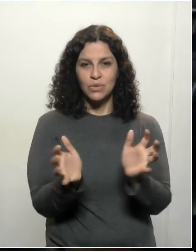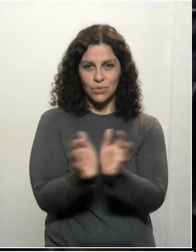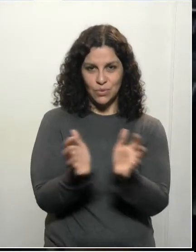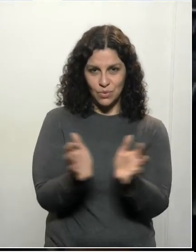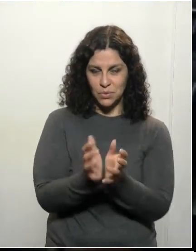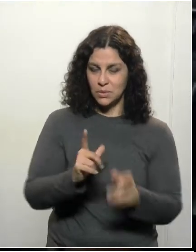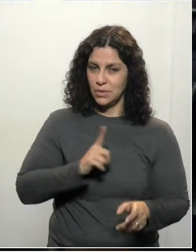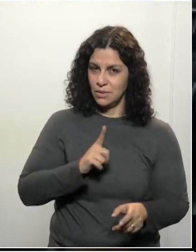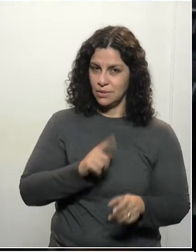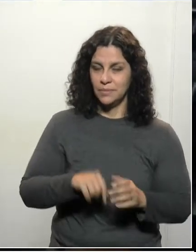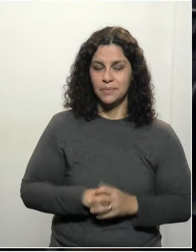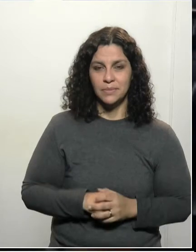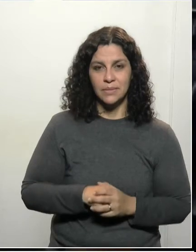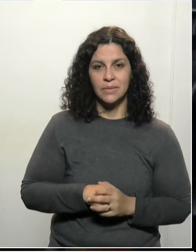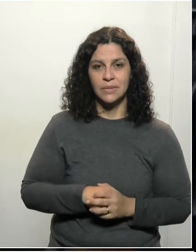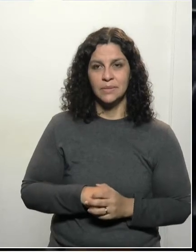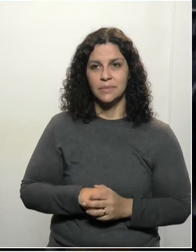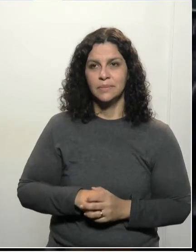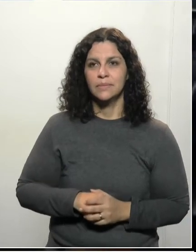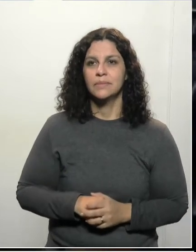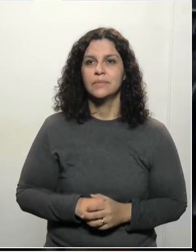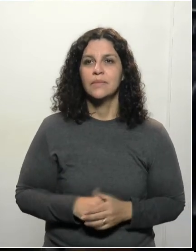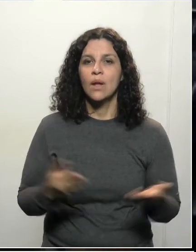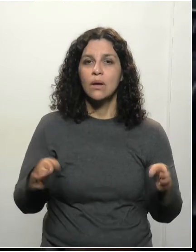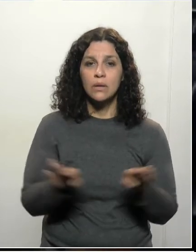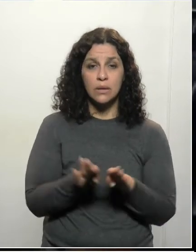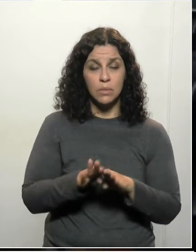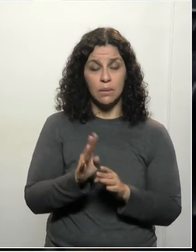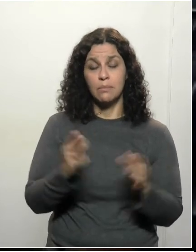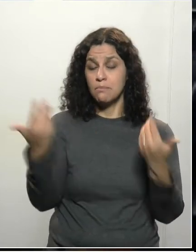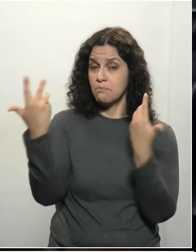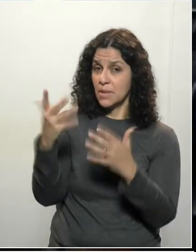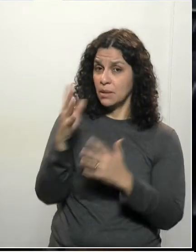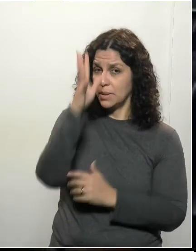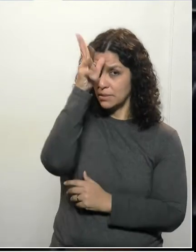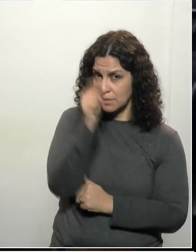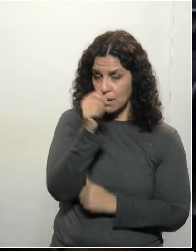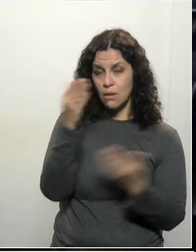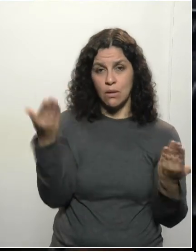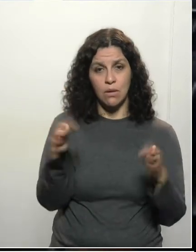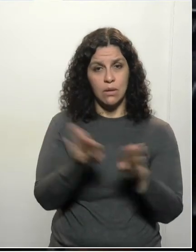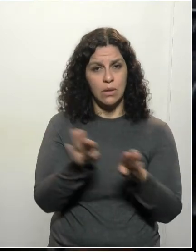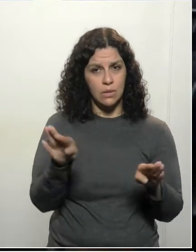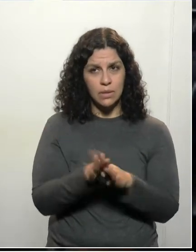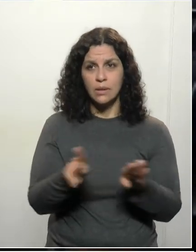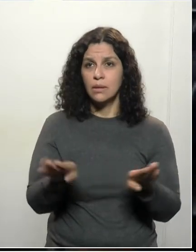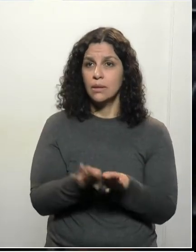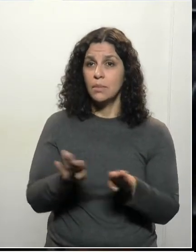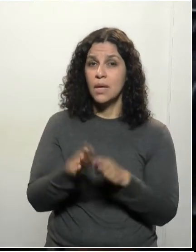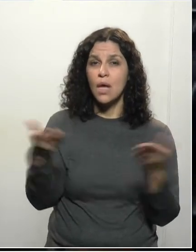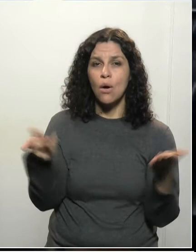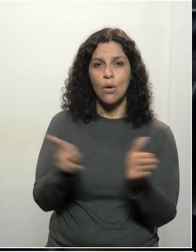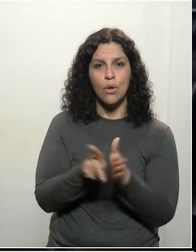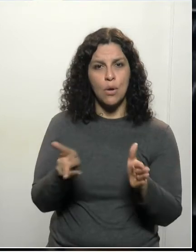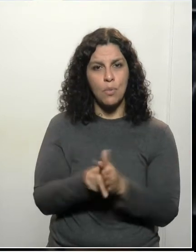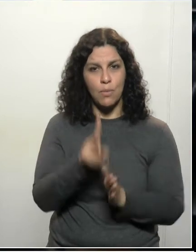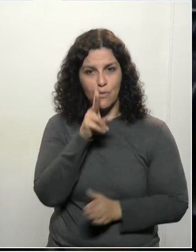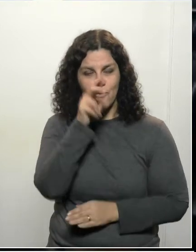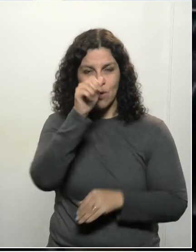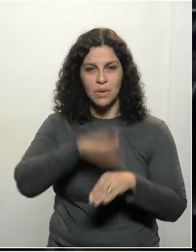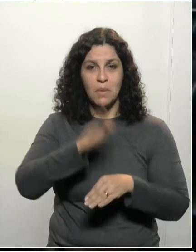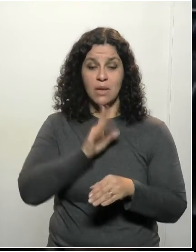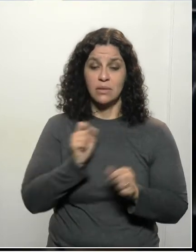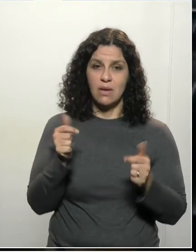bloco PR, PRB e POT. Parabéns, deputado Galo. Certamente a sua verve vai soar mais forte dentro